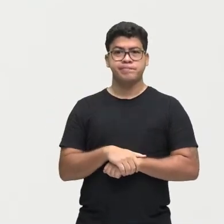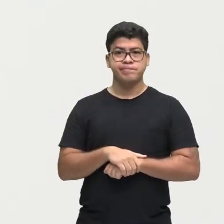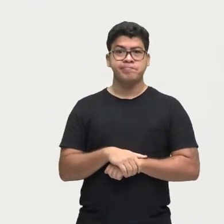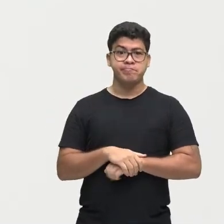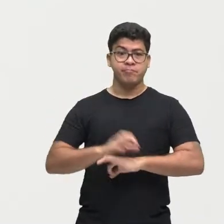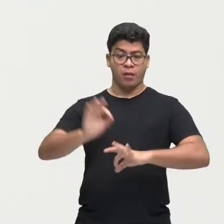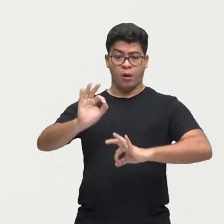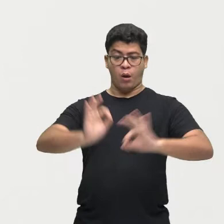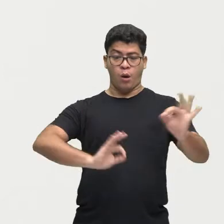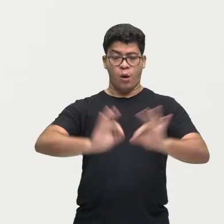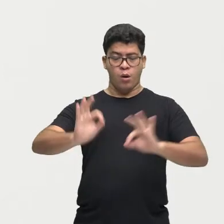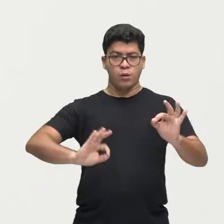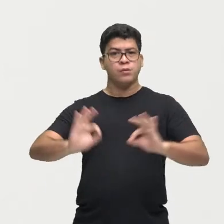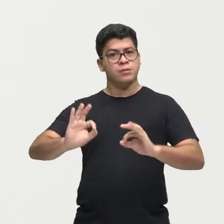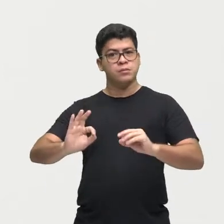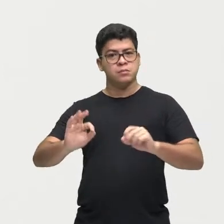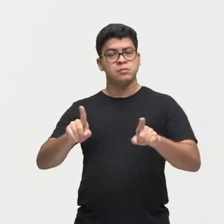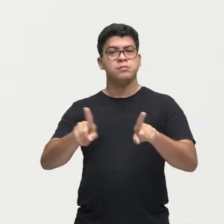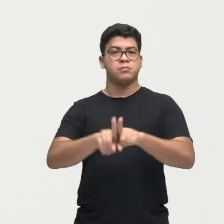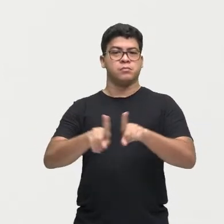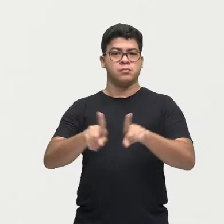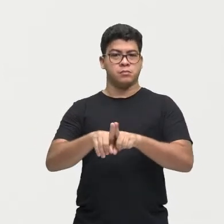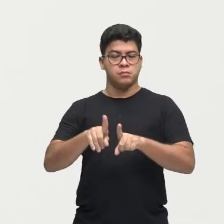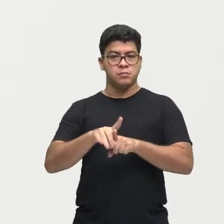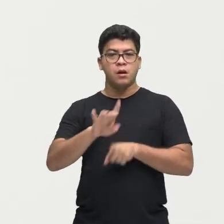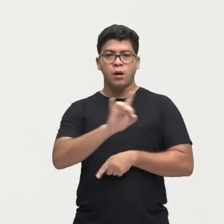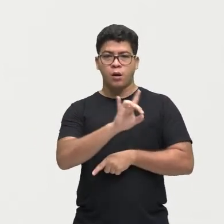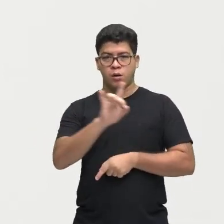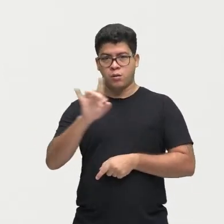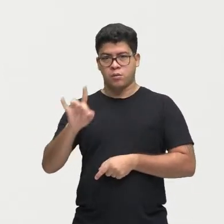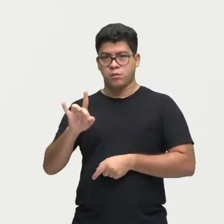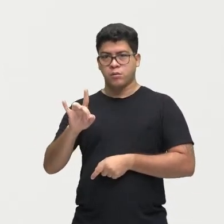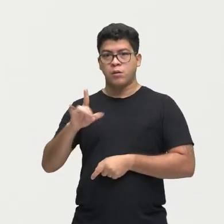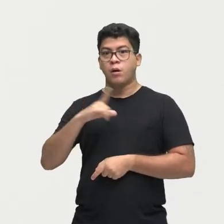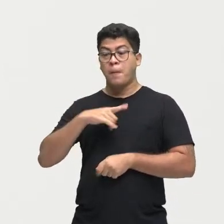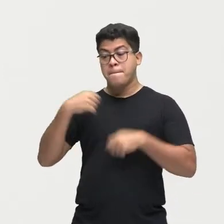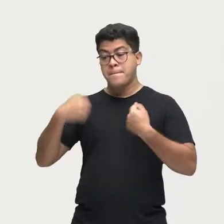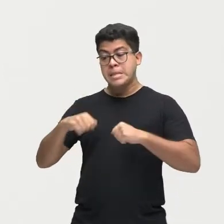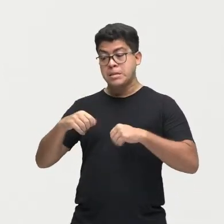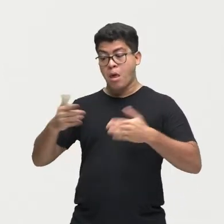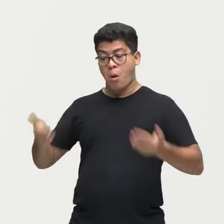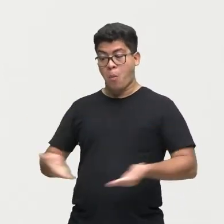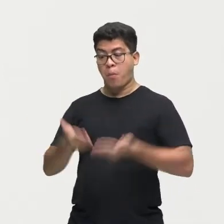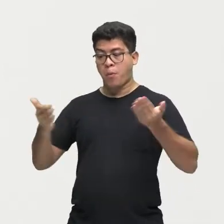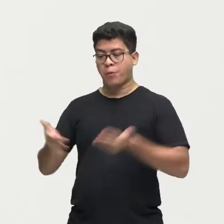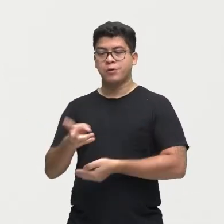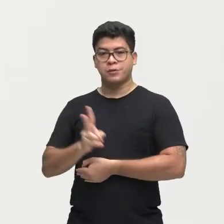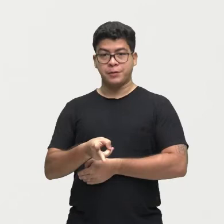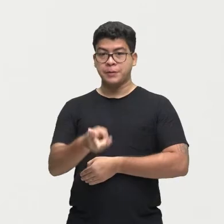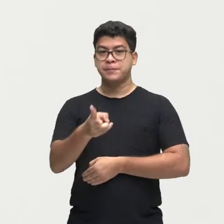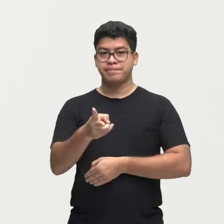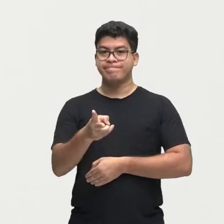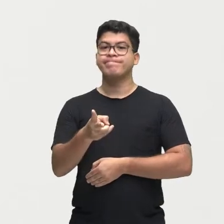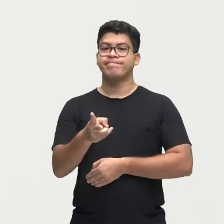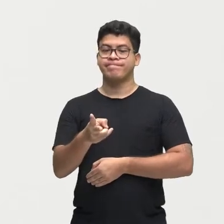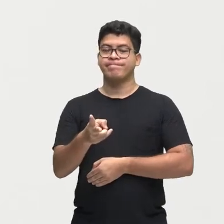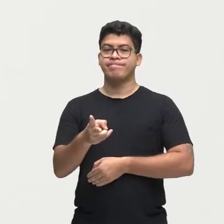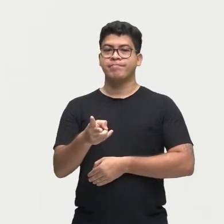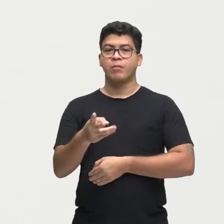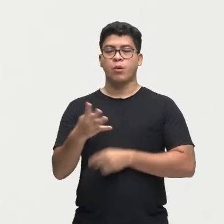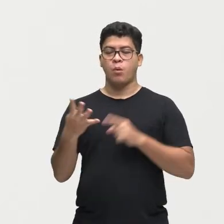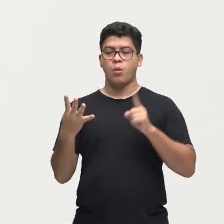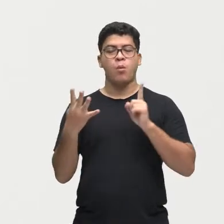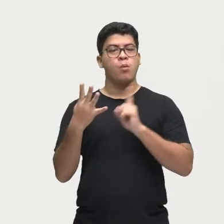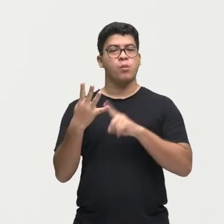mercado interno e manter esse chamado superávit. Então, o próximo ponto é o incentivo à manufatura.